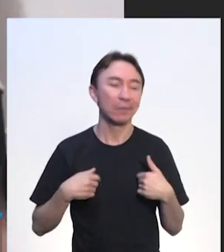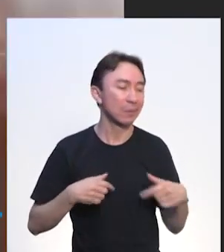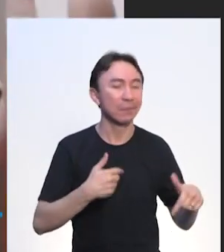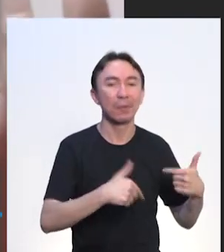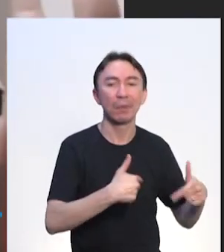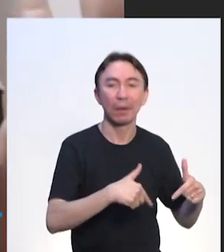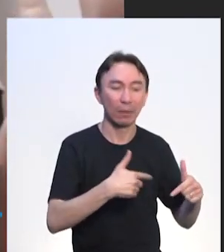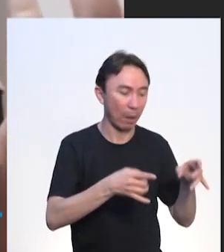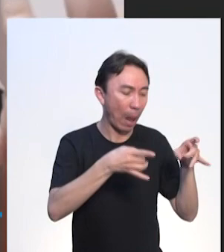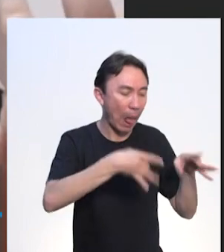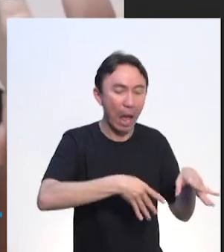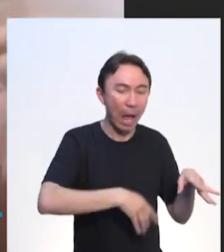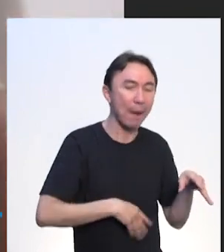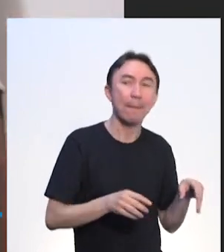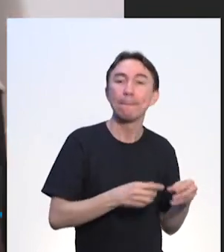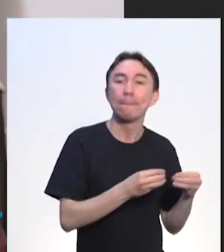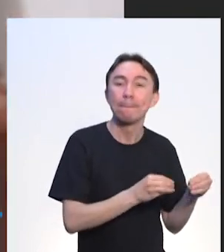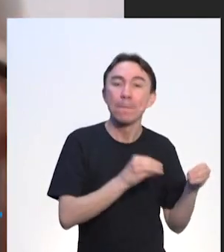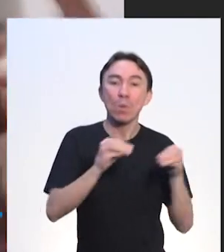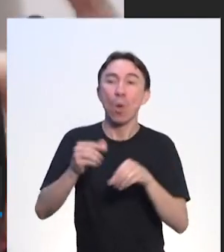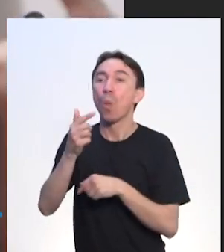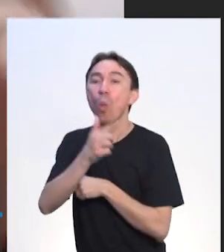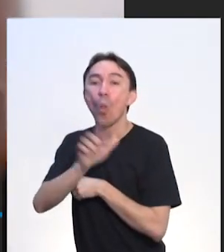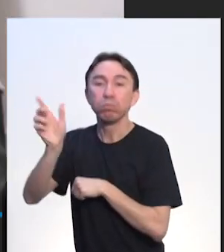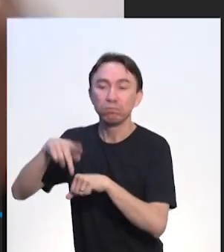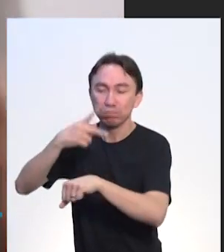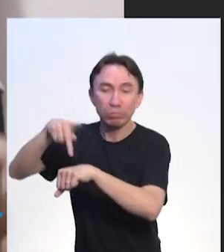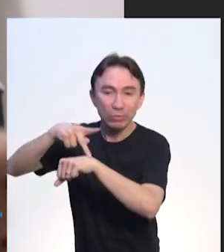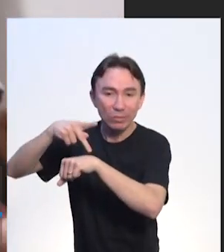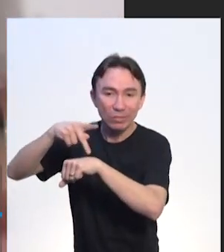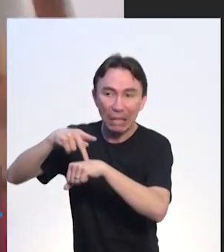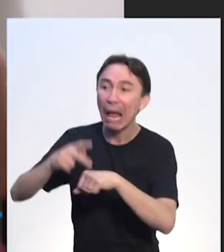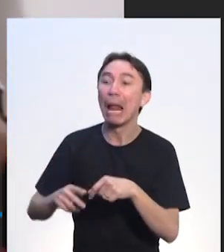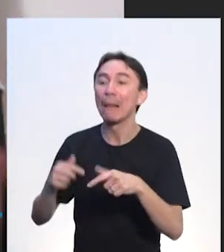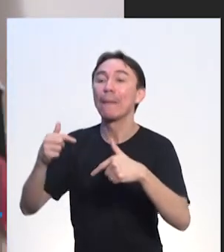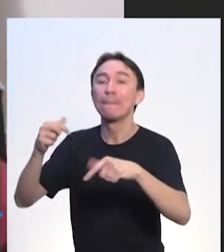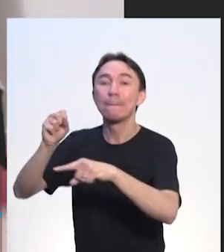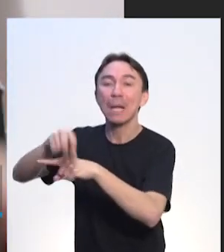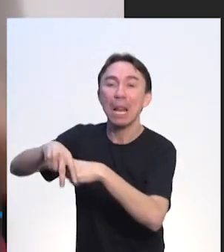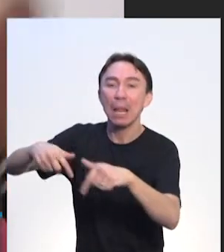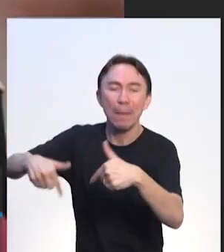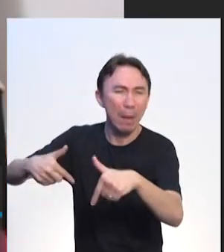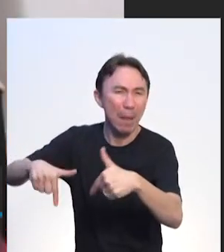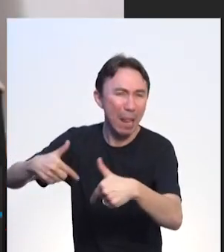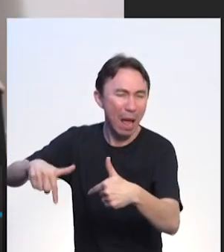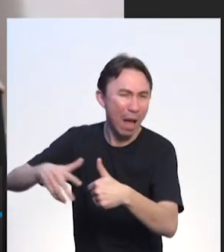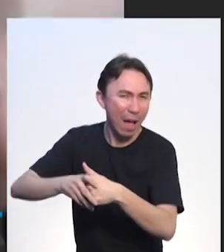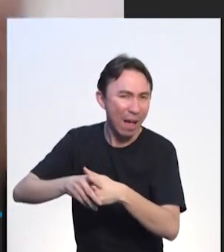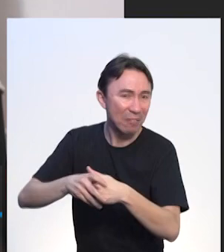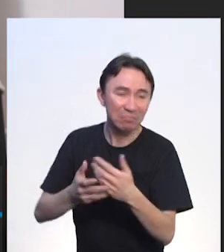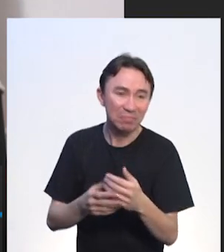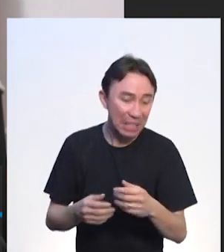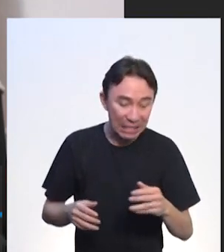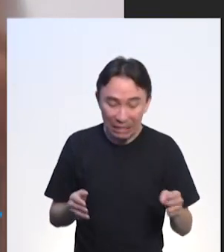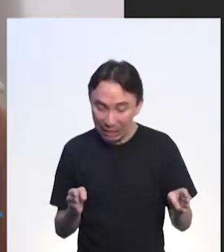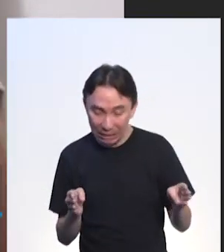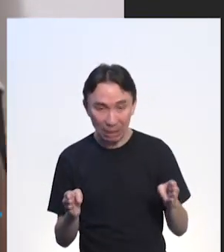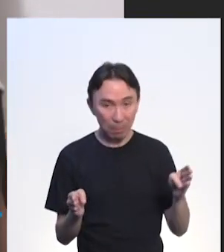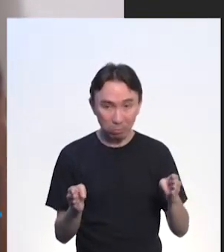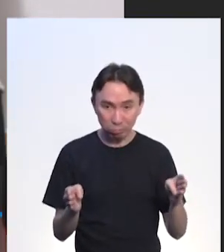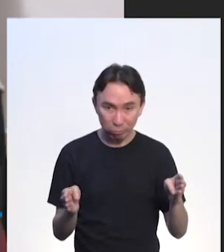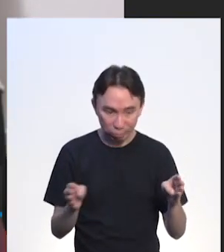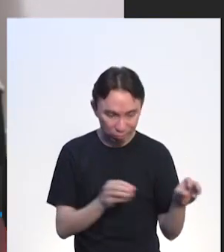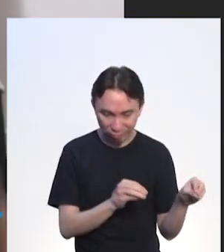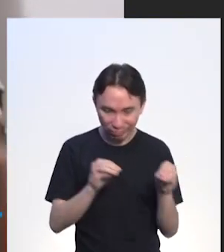a África, o tempo de mudança de um lugar para o outro, até assinar o contrato na outra filial, esse tempo de mudança